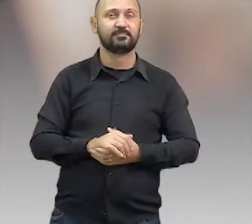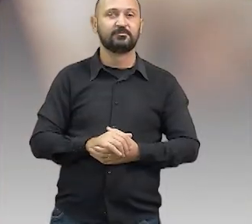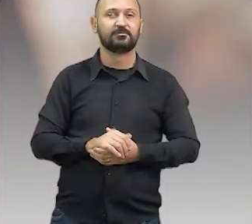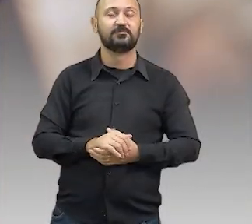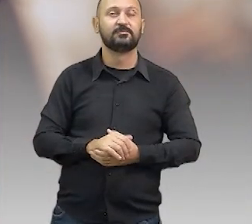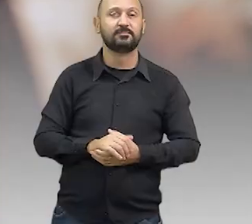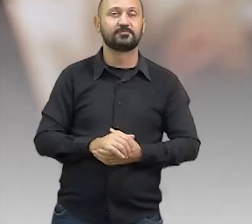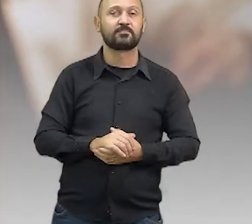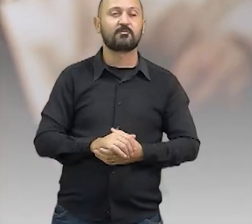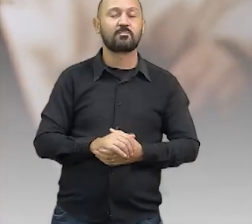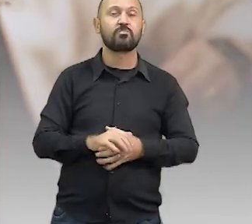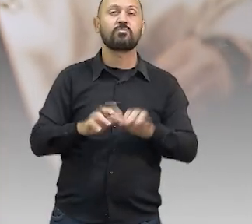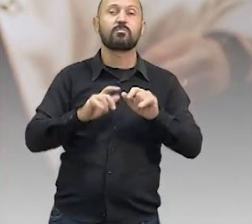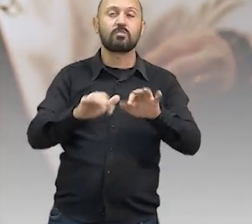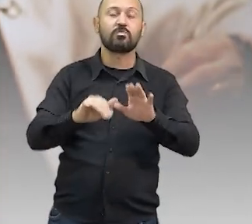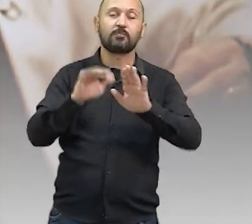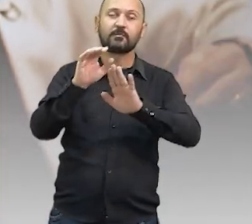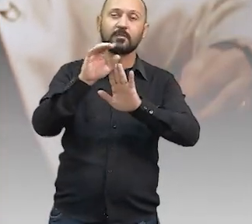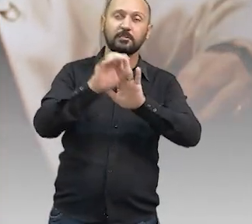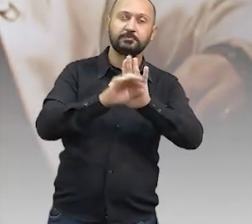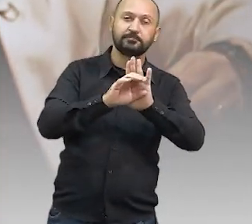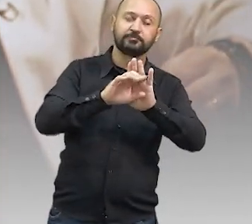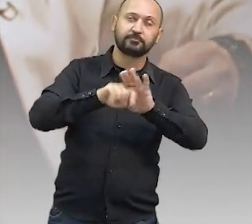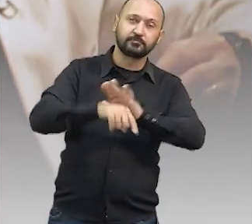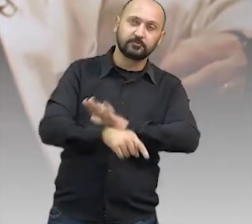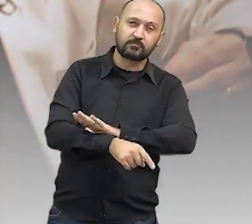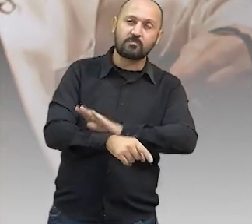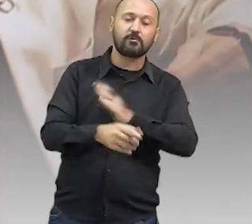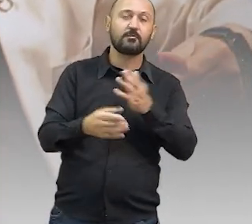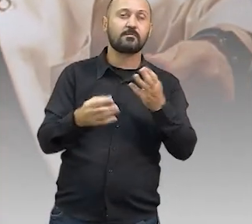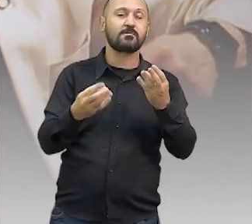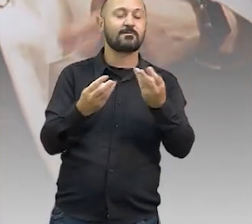A matéria de conteúdo mais aprofundada,